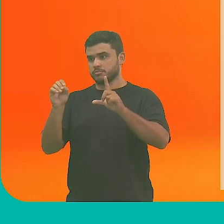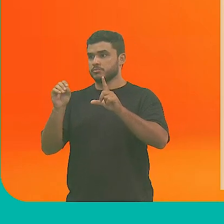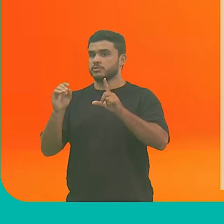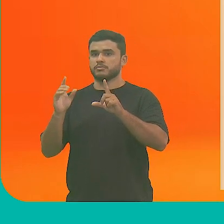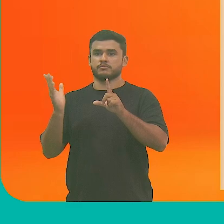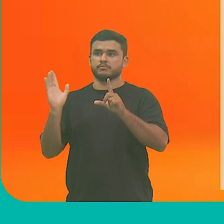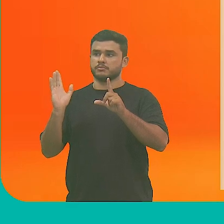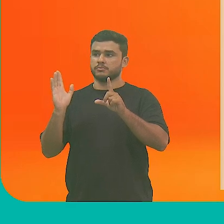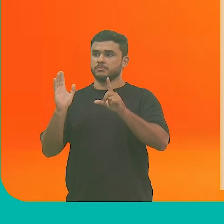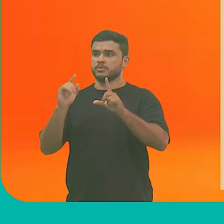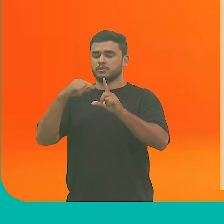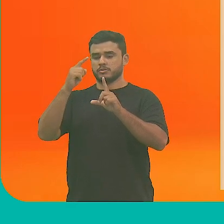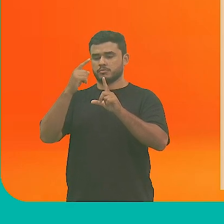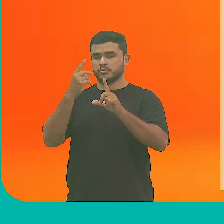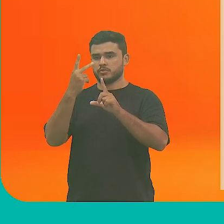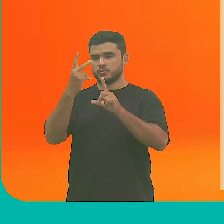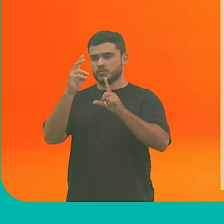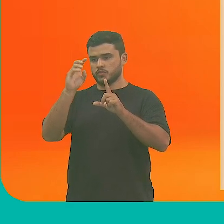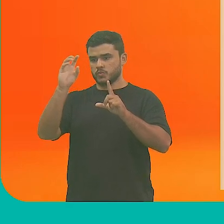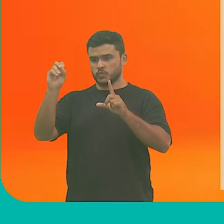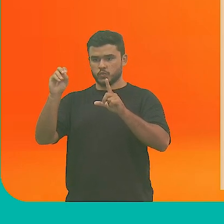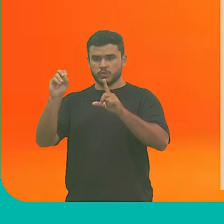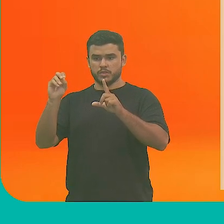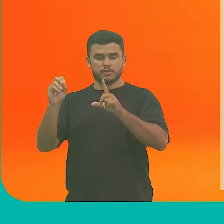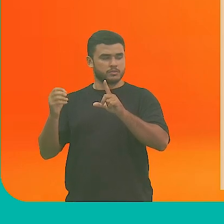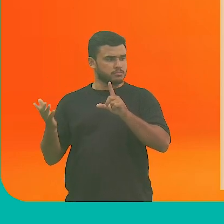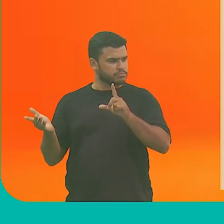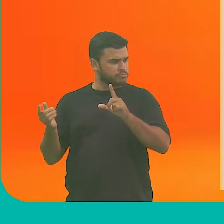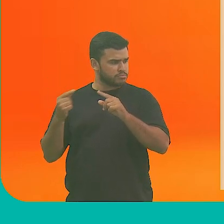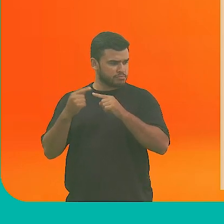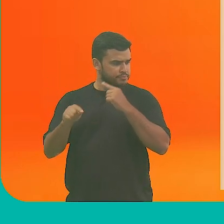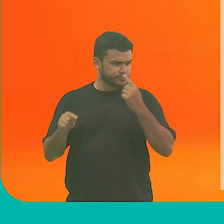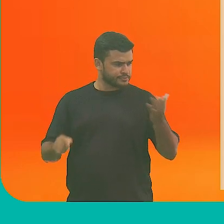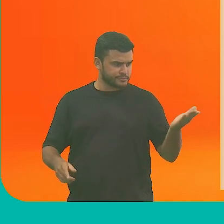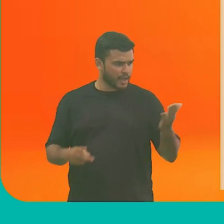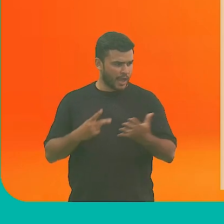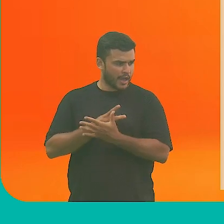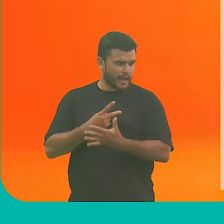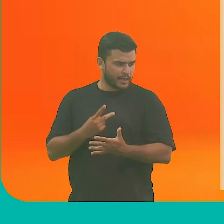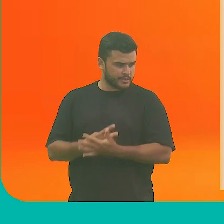depois vai de 250, totalmente errado.